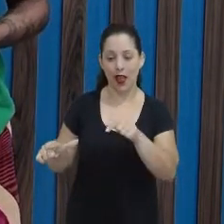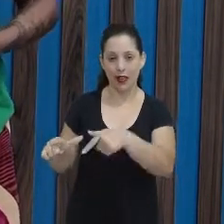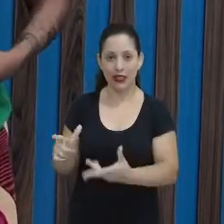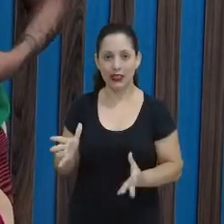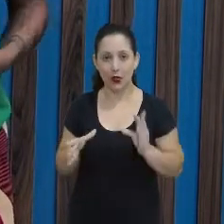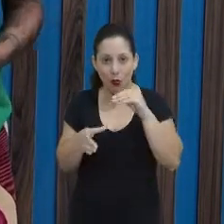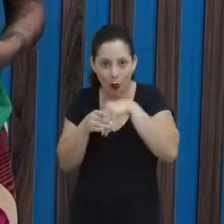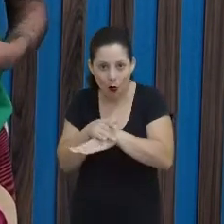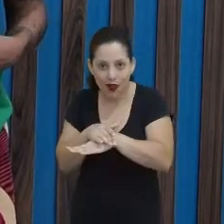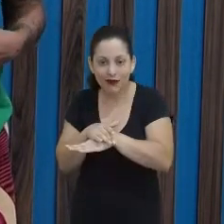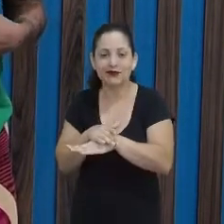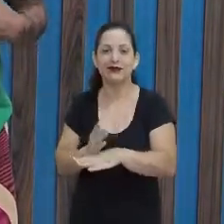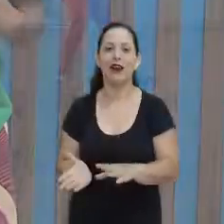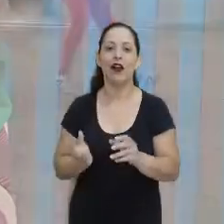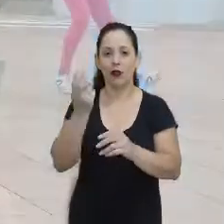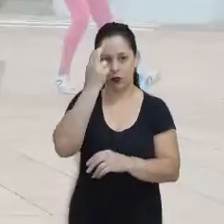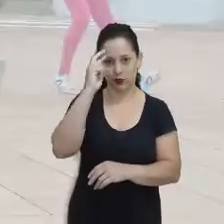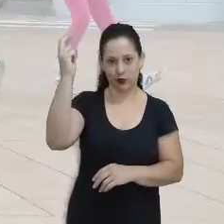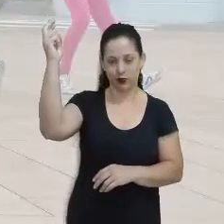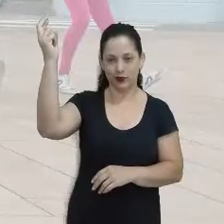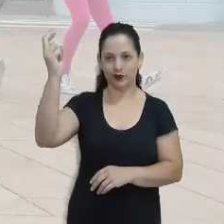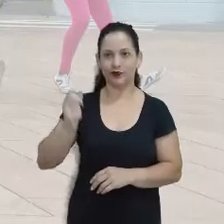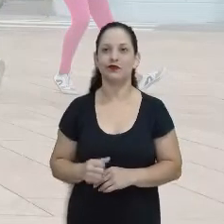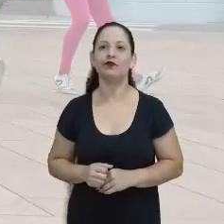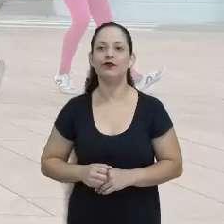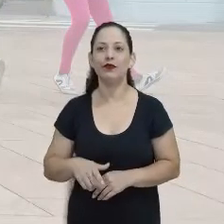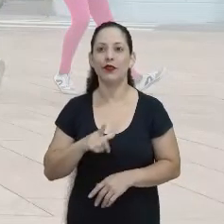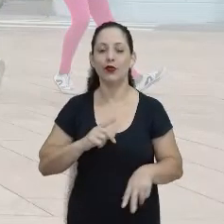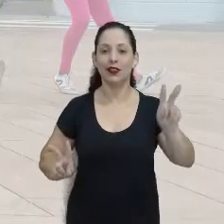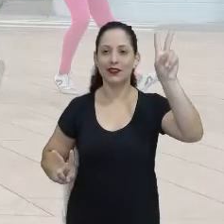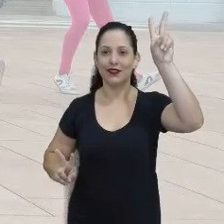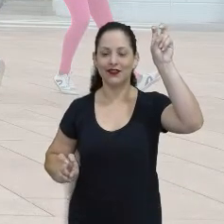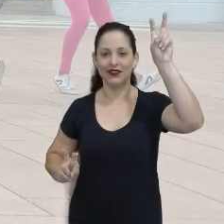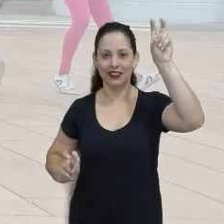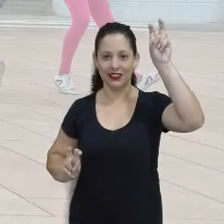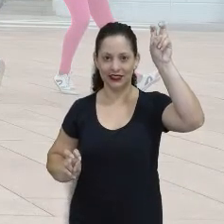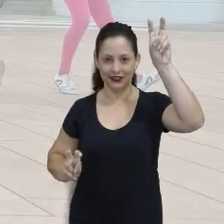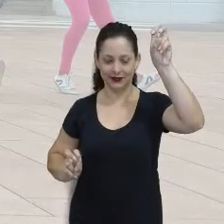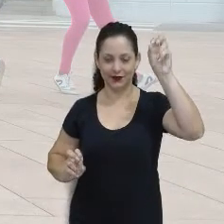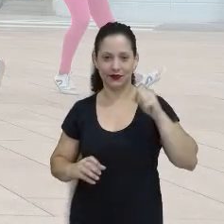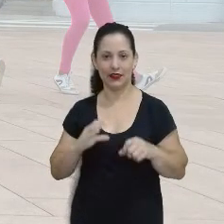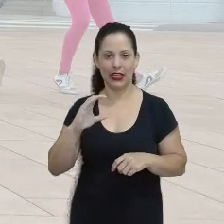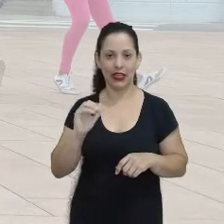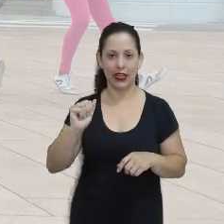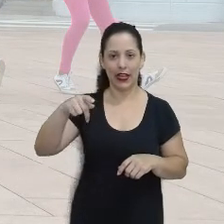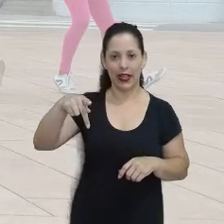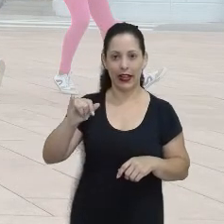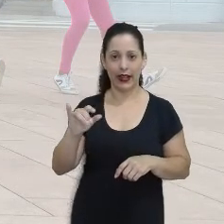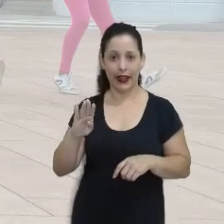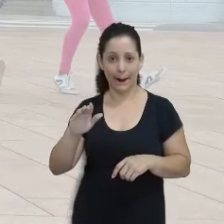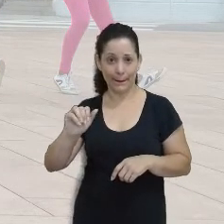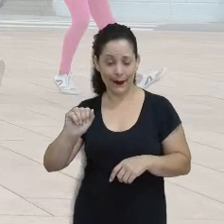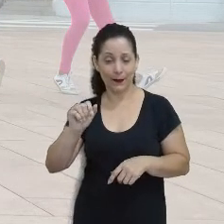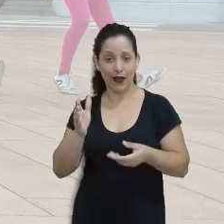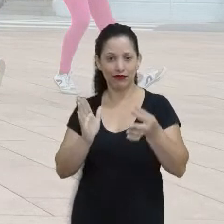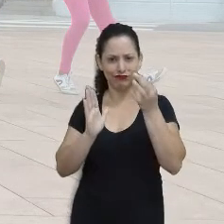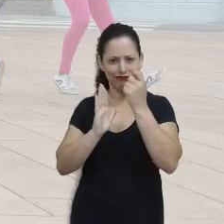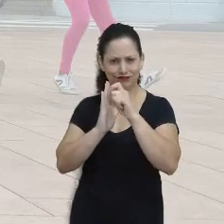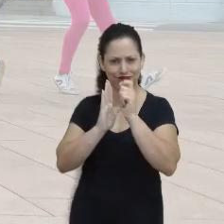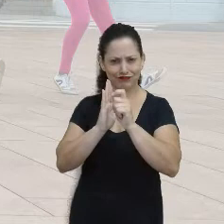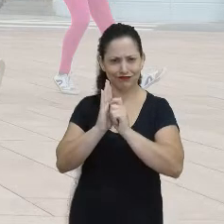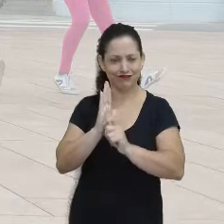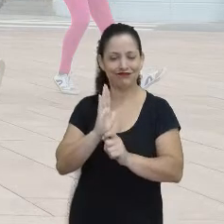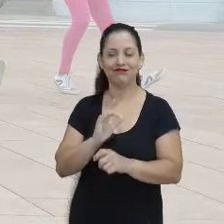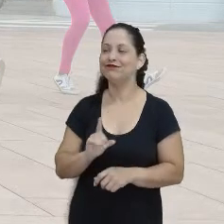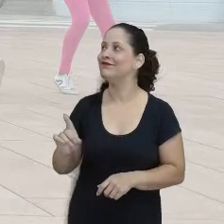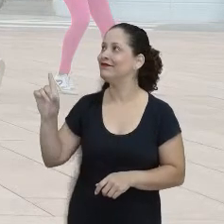cultura. Então, a gente começa a nossa aula já com essa frase do grande compositor nosso, Capiba, de uma parte de uma música dele. Ó, a